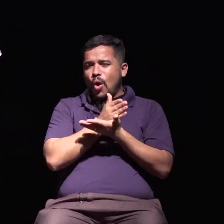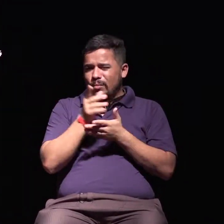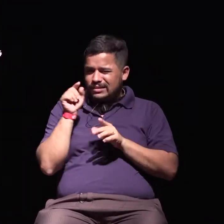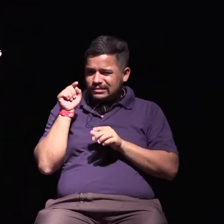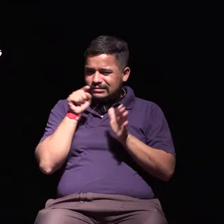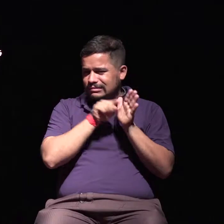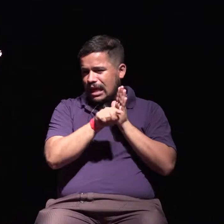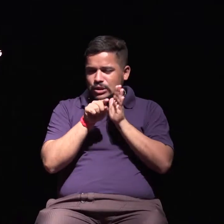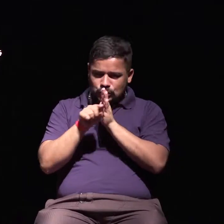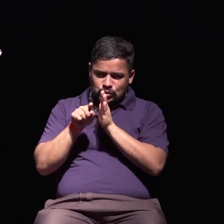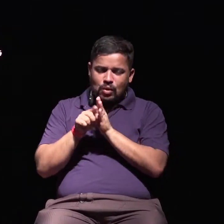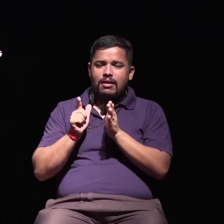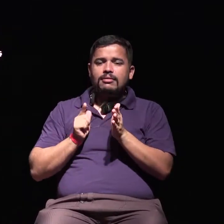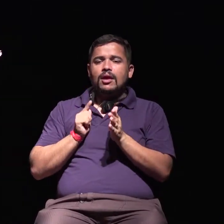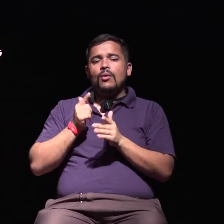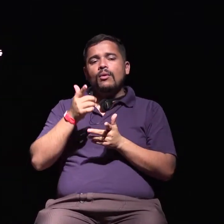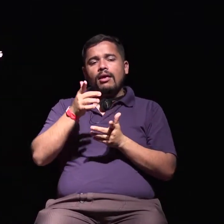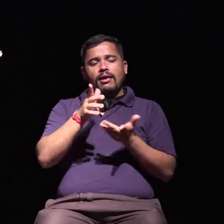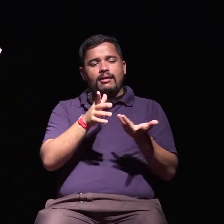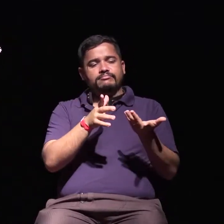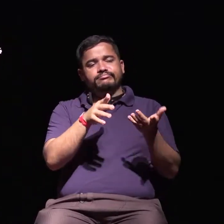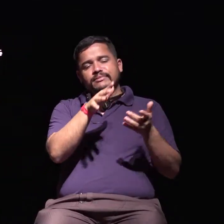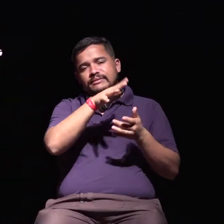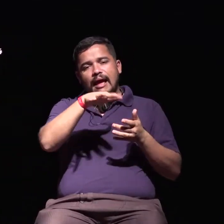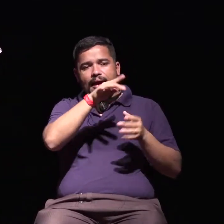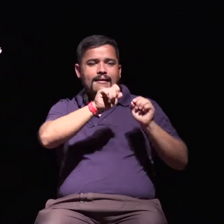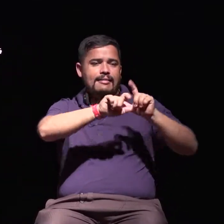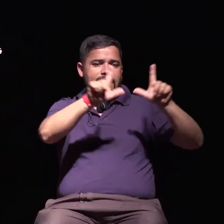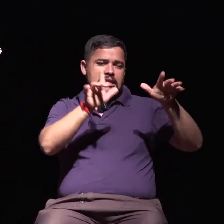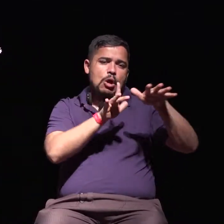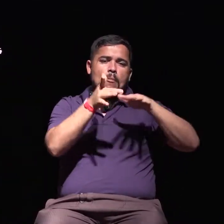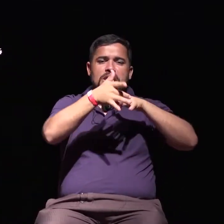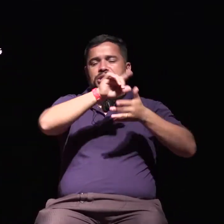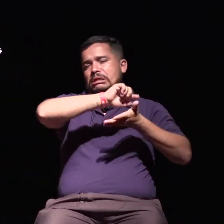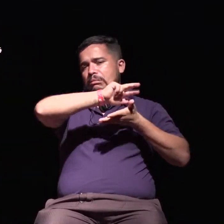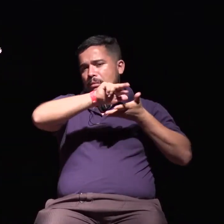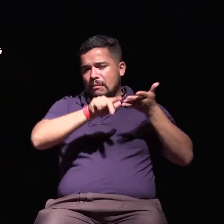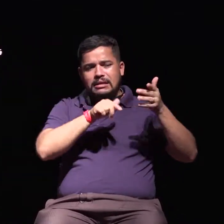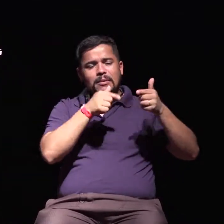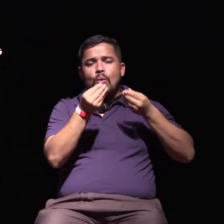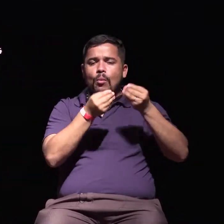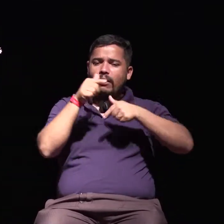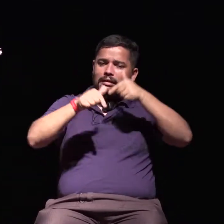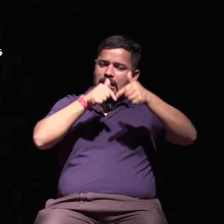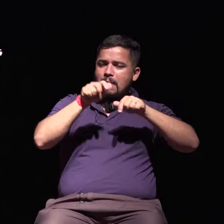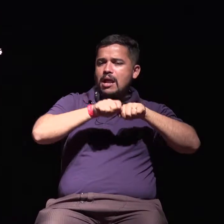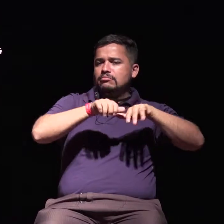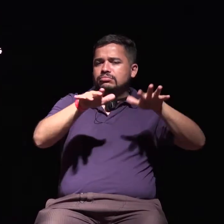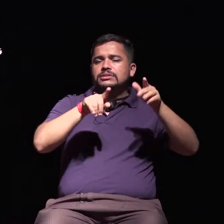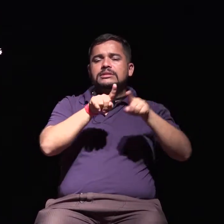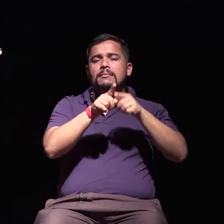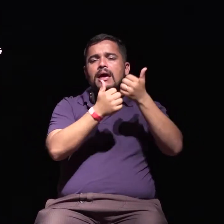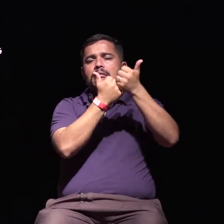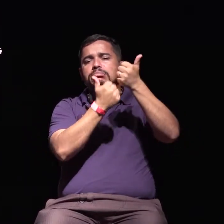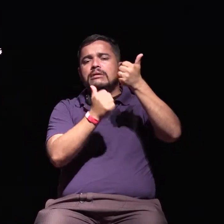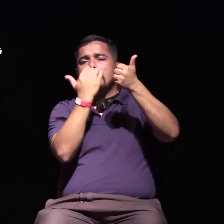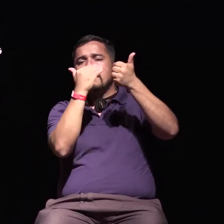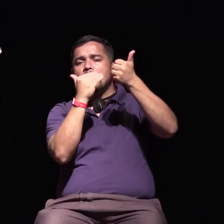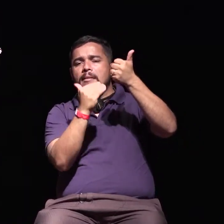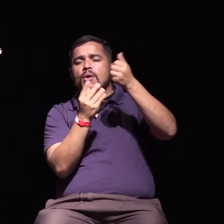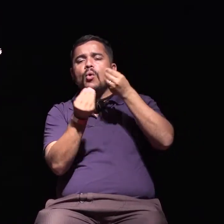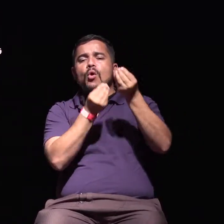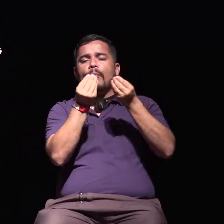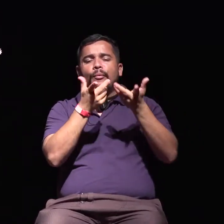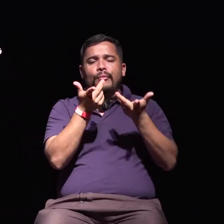Uma crítica à indústria do espetáculo, aos modos de produção de seus trabalhos, à hierarquia do funcionamento das companhias